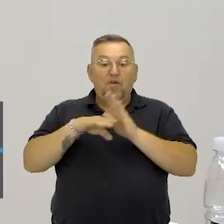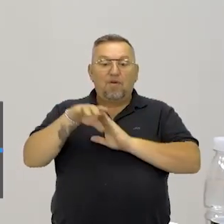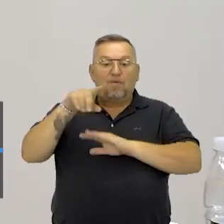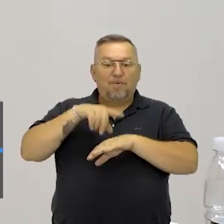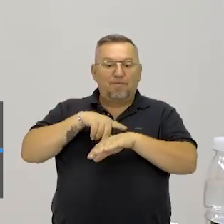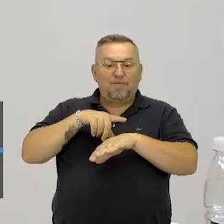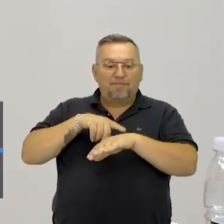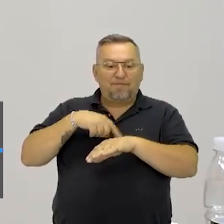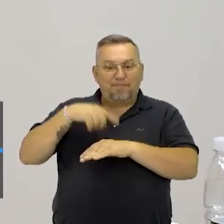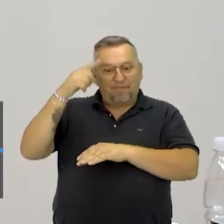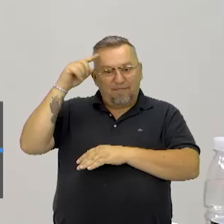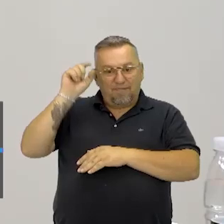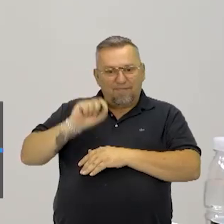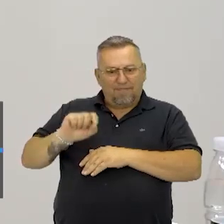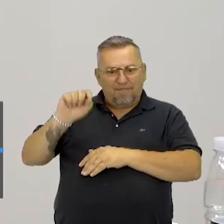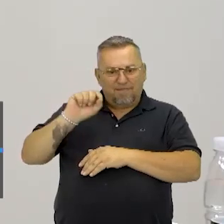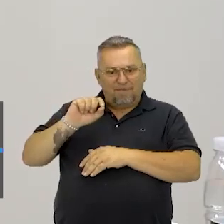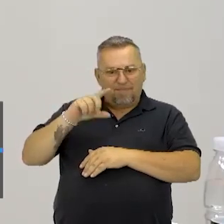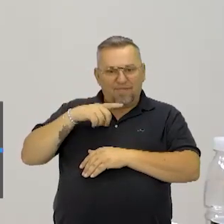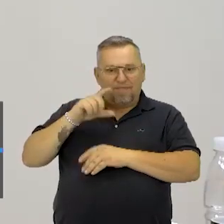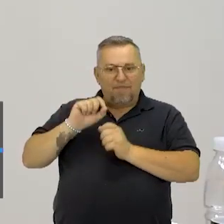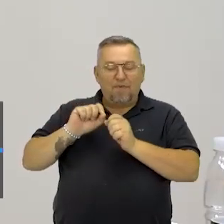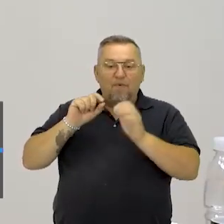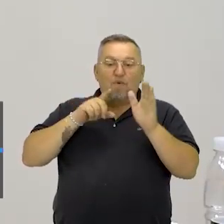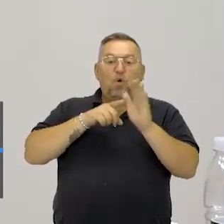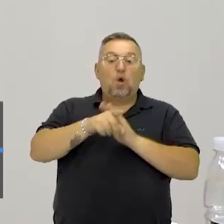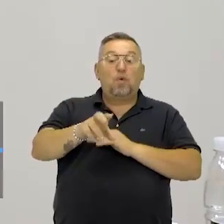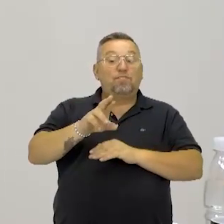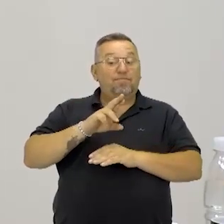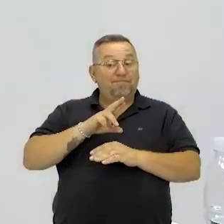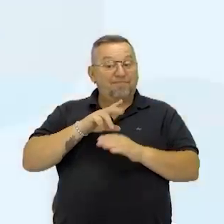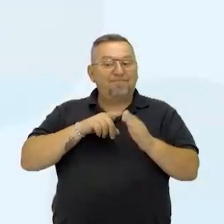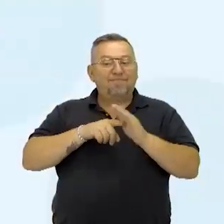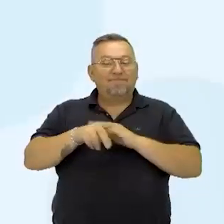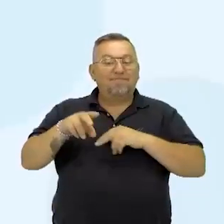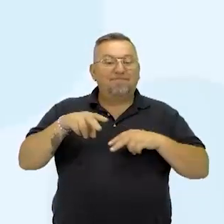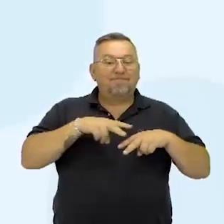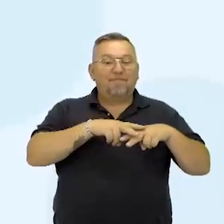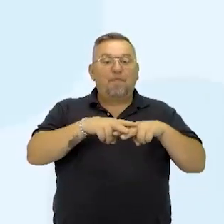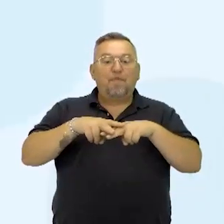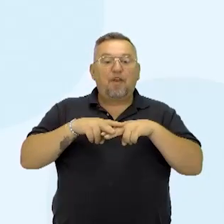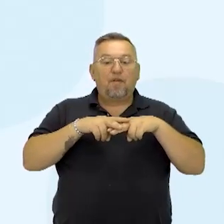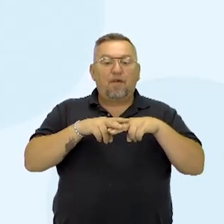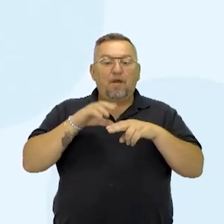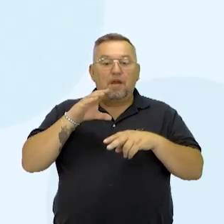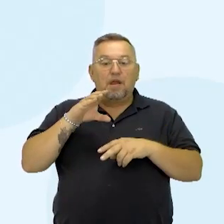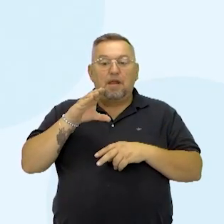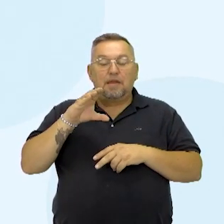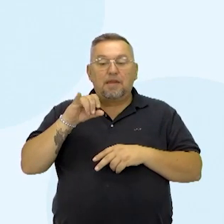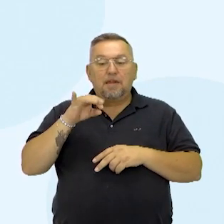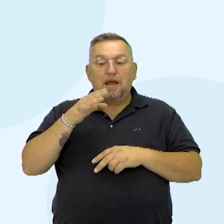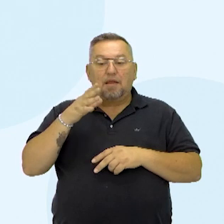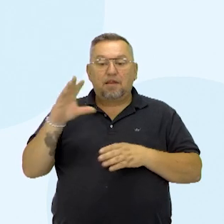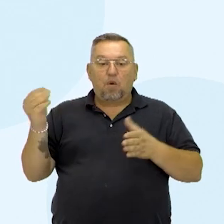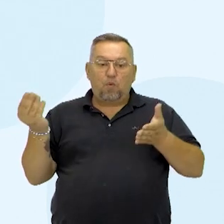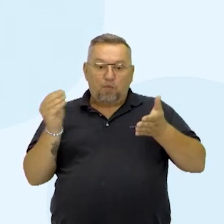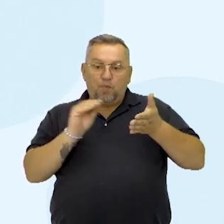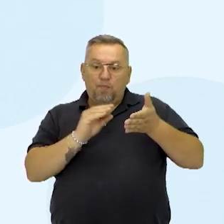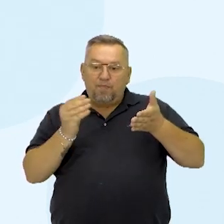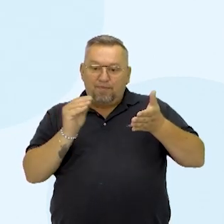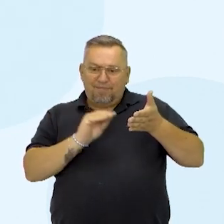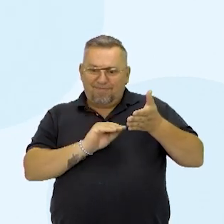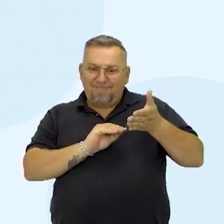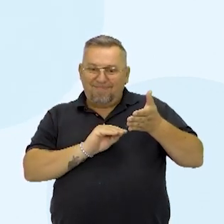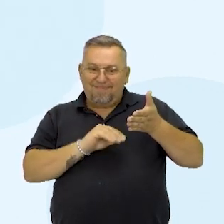que eu penso em fazer o seguinte, nós iremos fazer um quiz, né, revisão sobre citações. Como será que funciona as citações? Nós